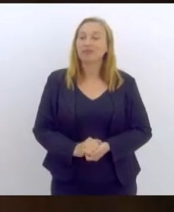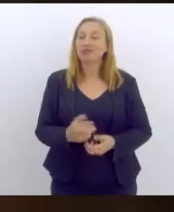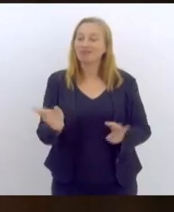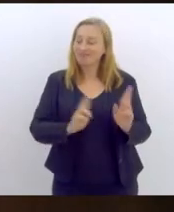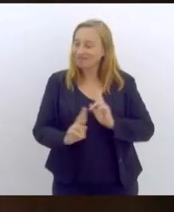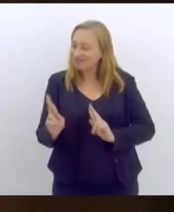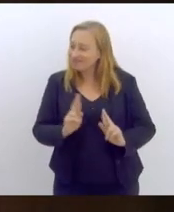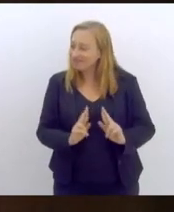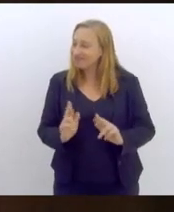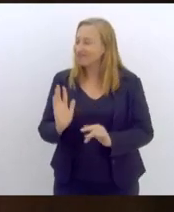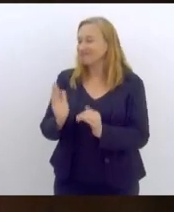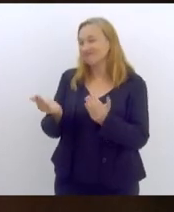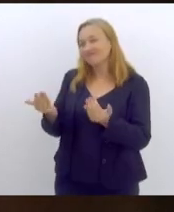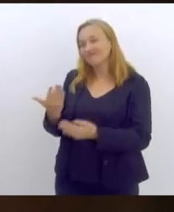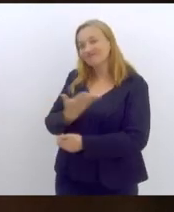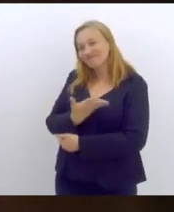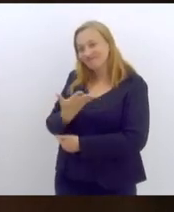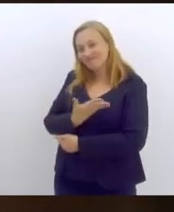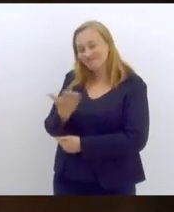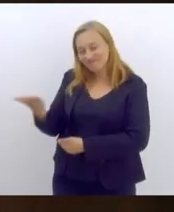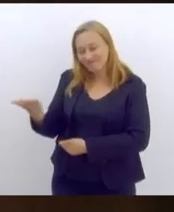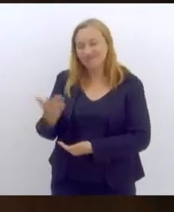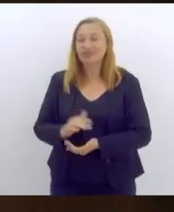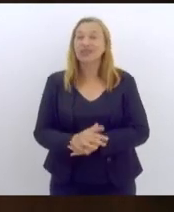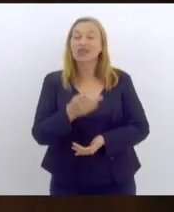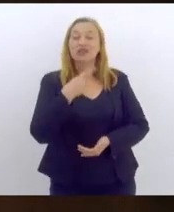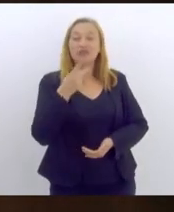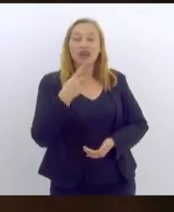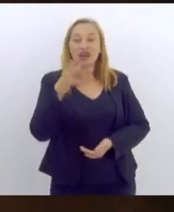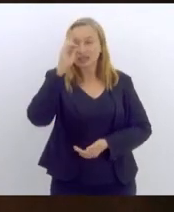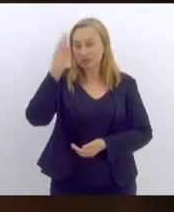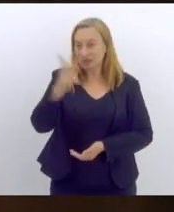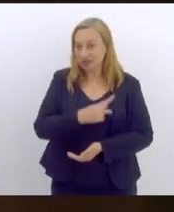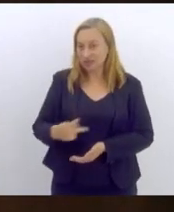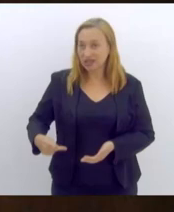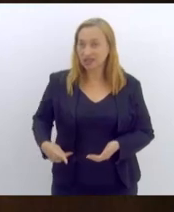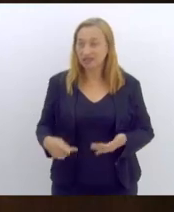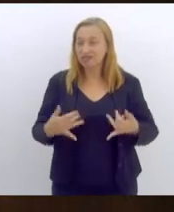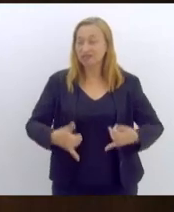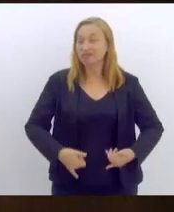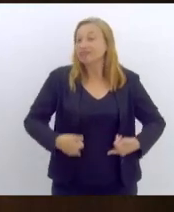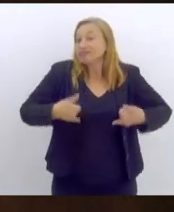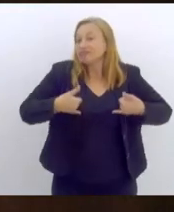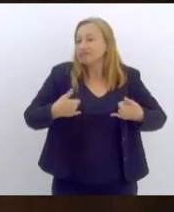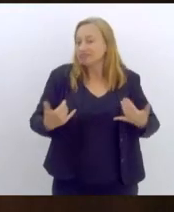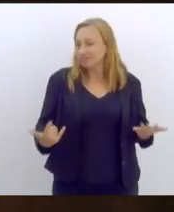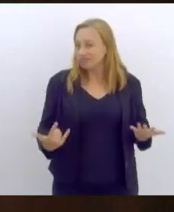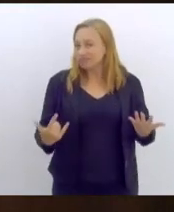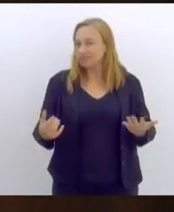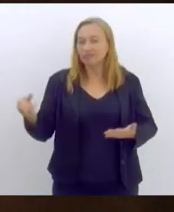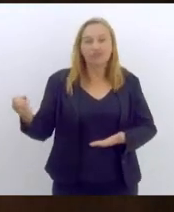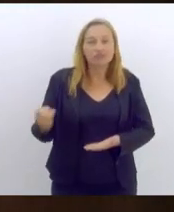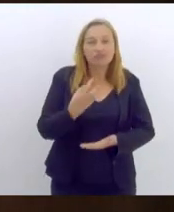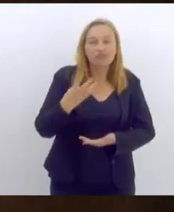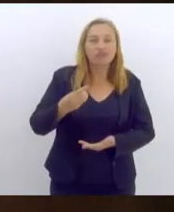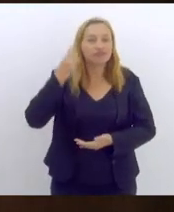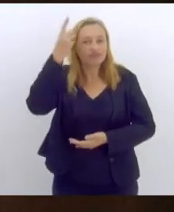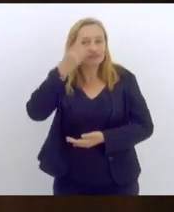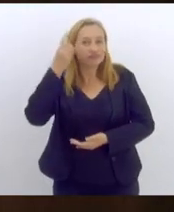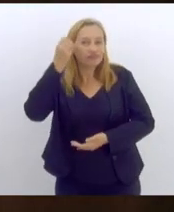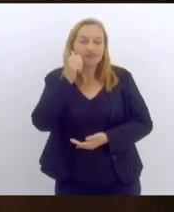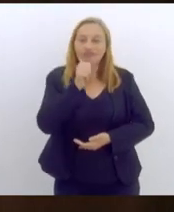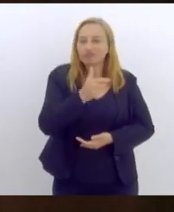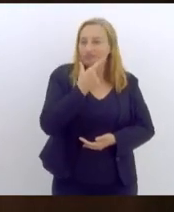relação, nossa amizade. E dizer, senhor presidente, que é um prazer estar aqui com os novos deputados e